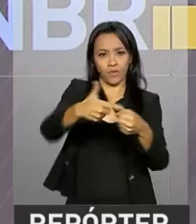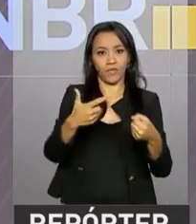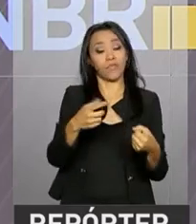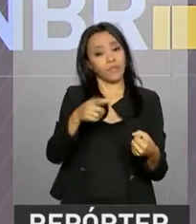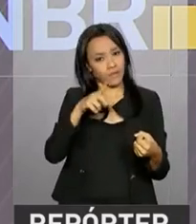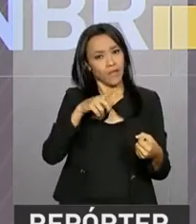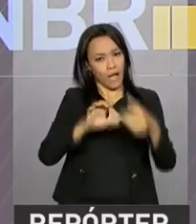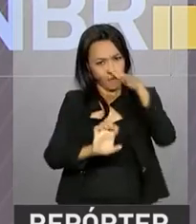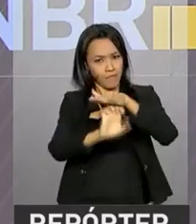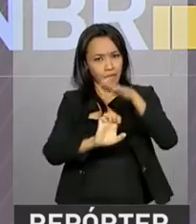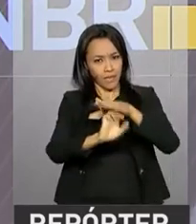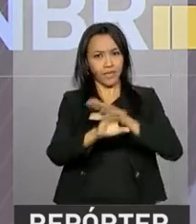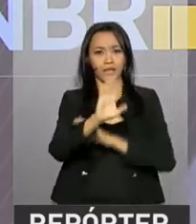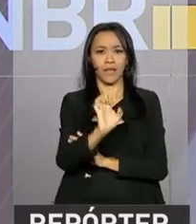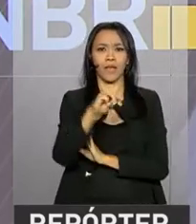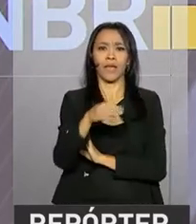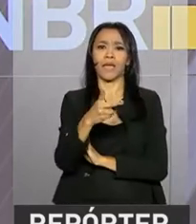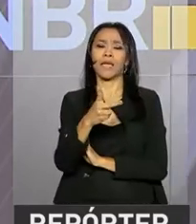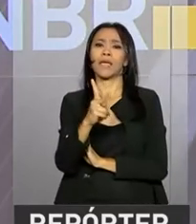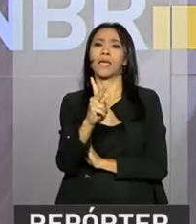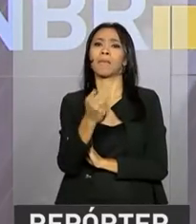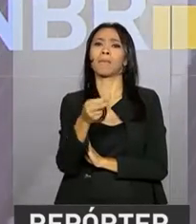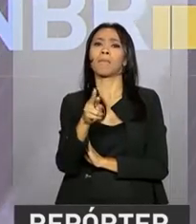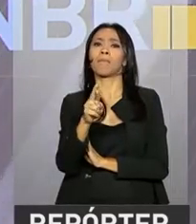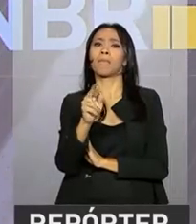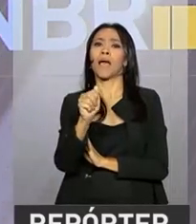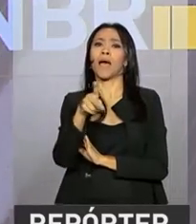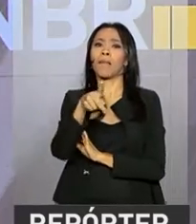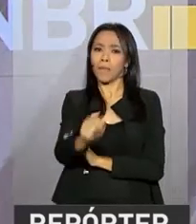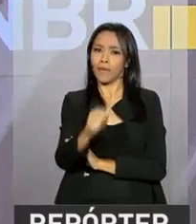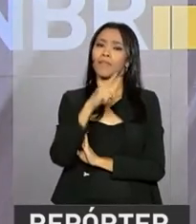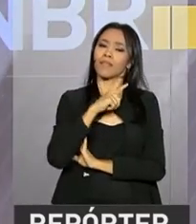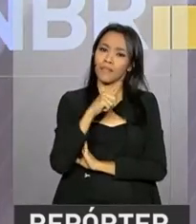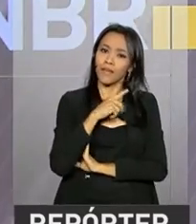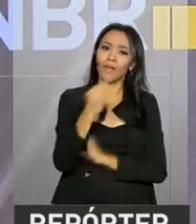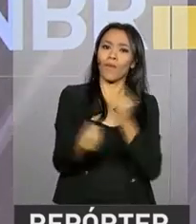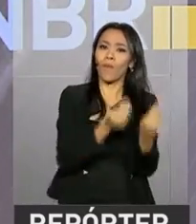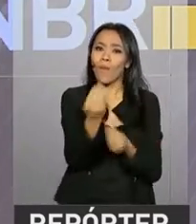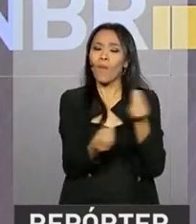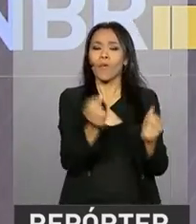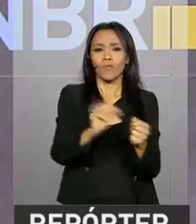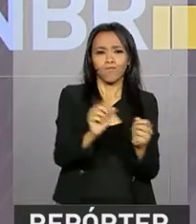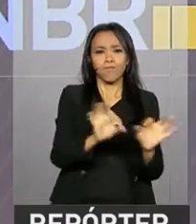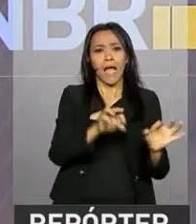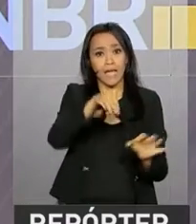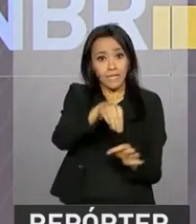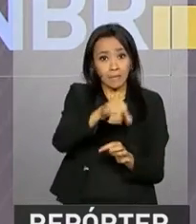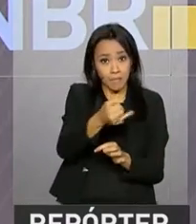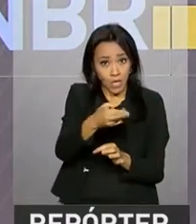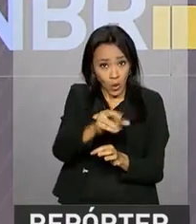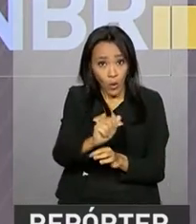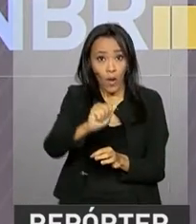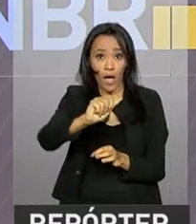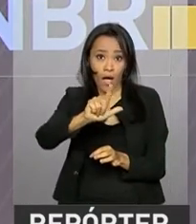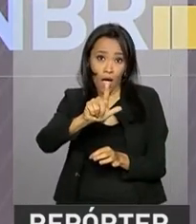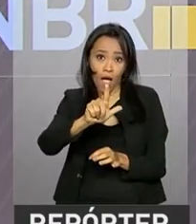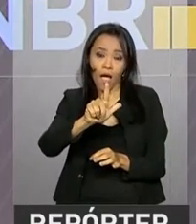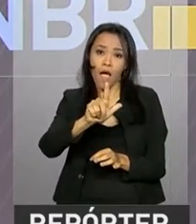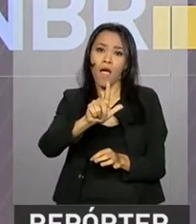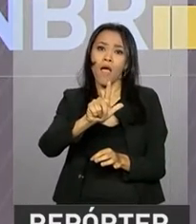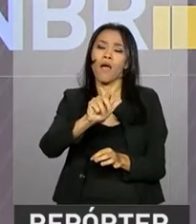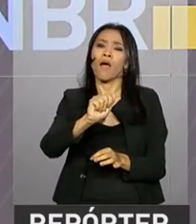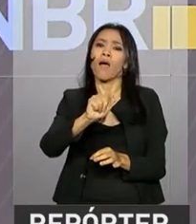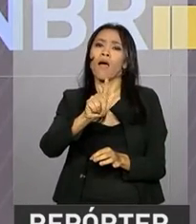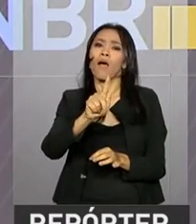de inovar nesse mercado. As microalgas garantem um alto índice de produtividade e o processo